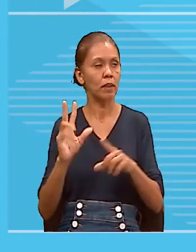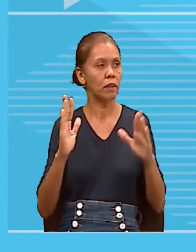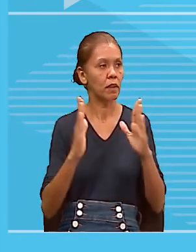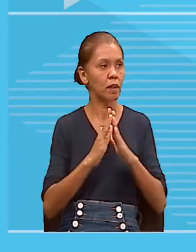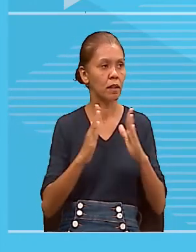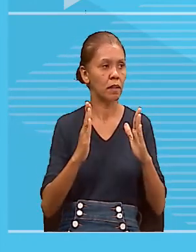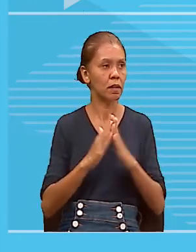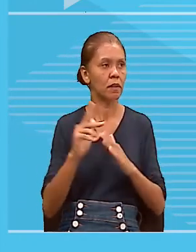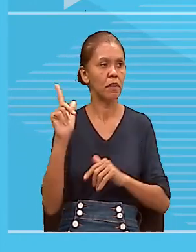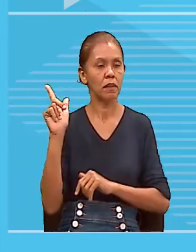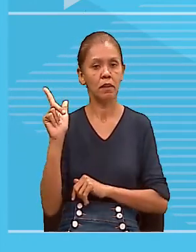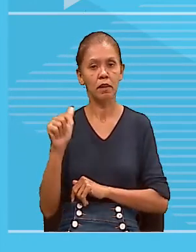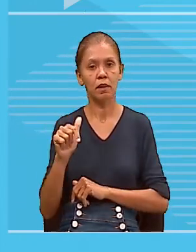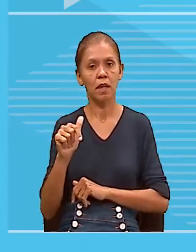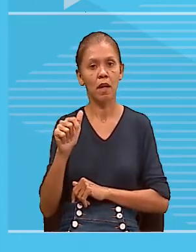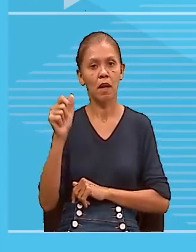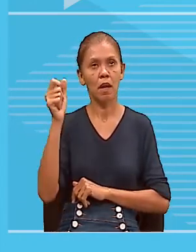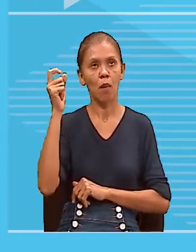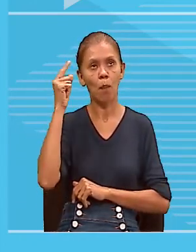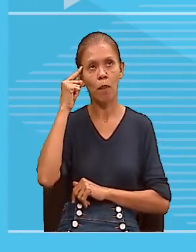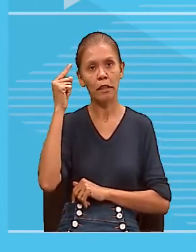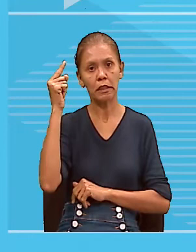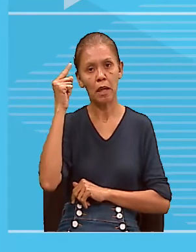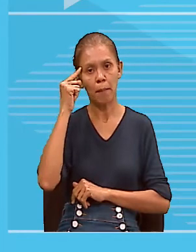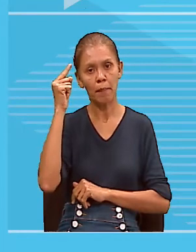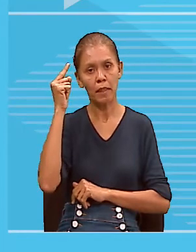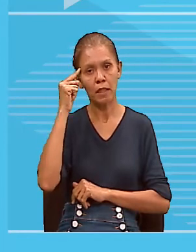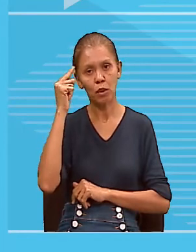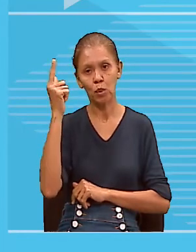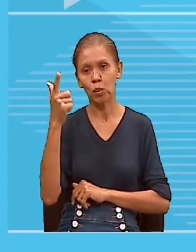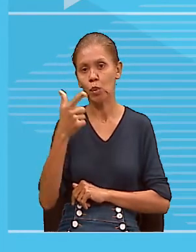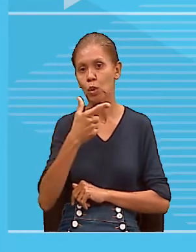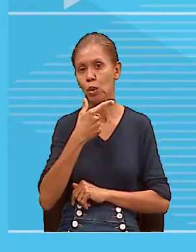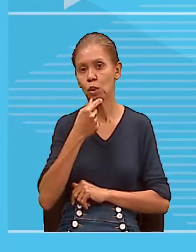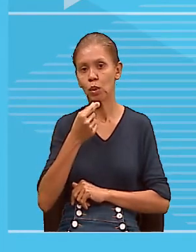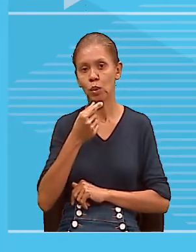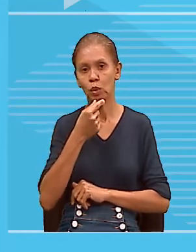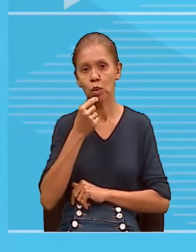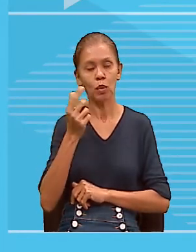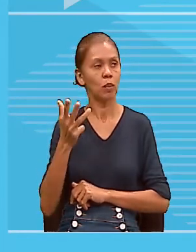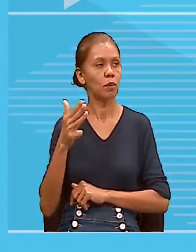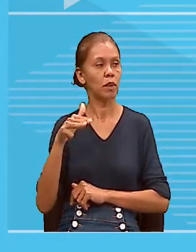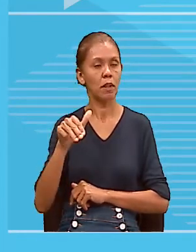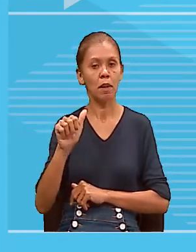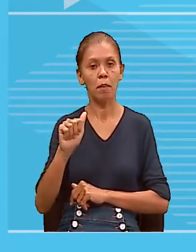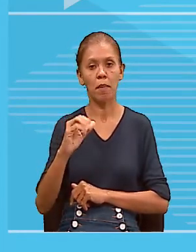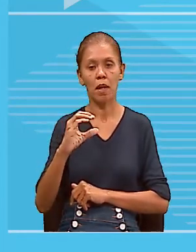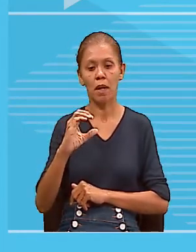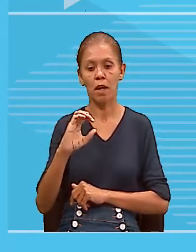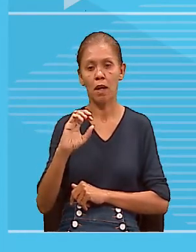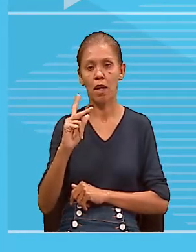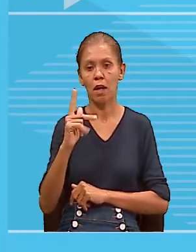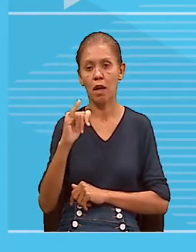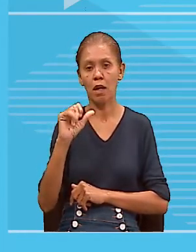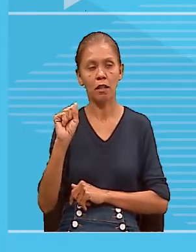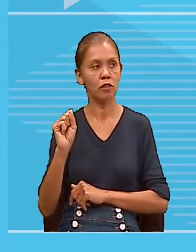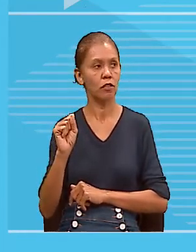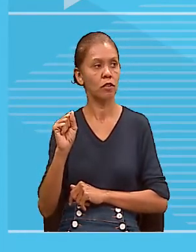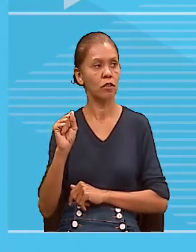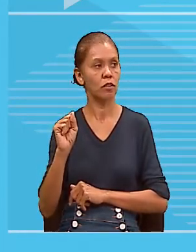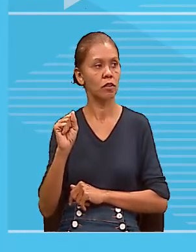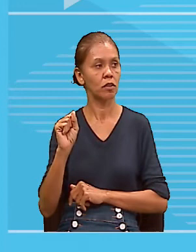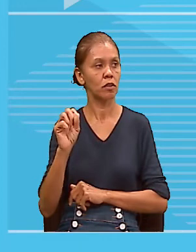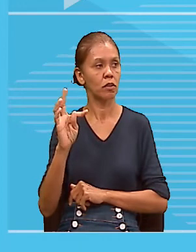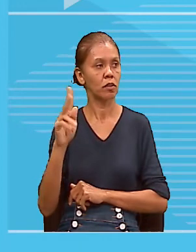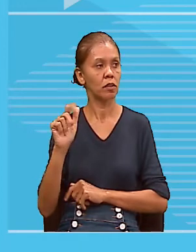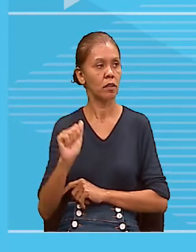temos predominante na sociedade brasileira da época perfeito é o Brasil dos anos dourados Opa